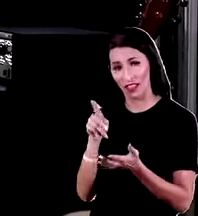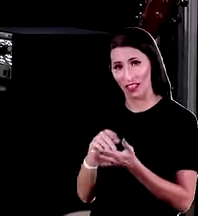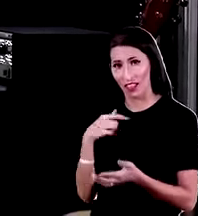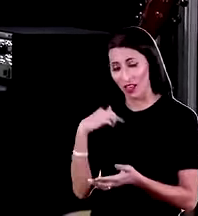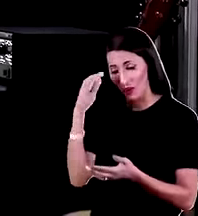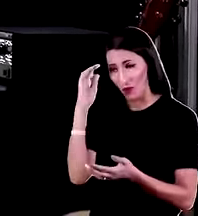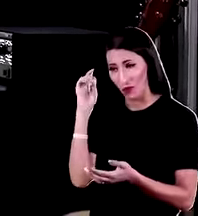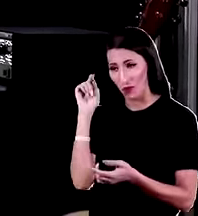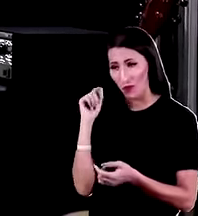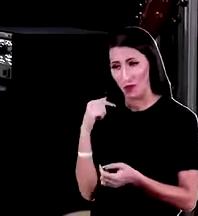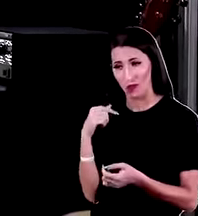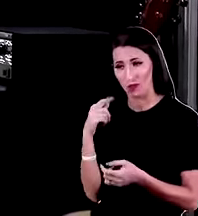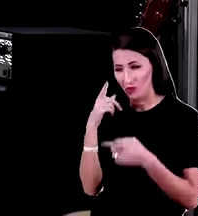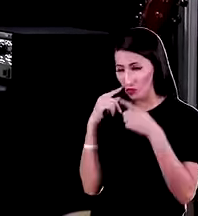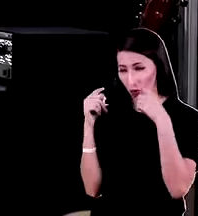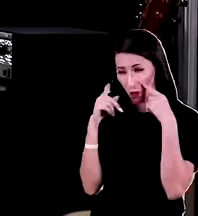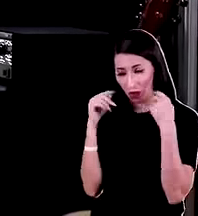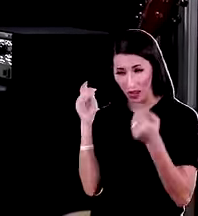não.